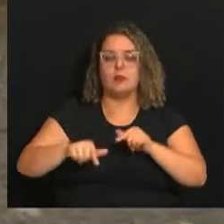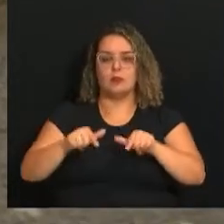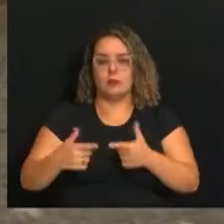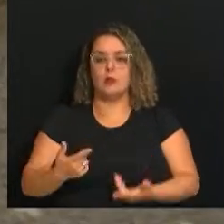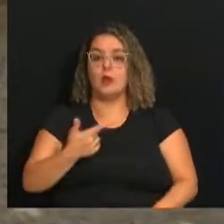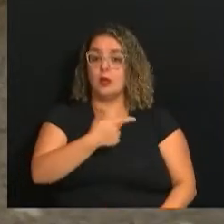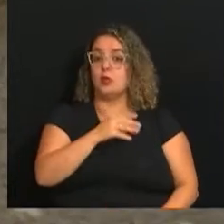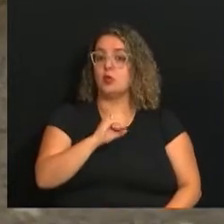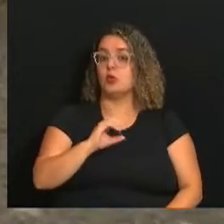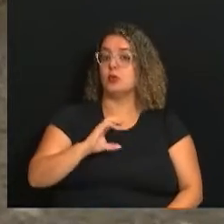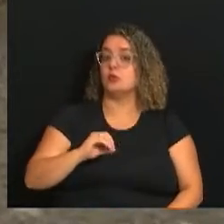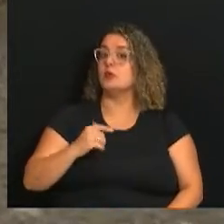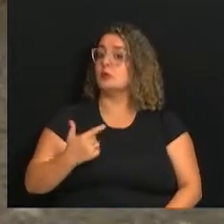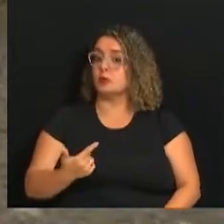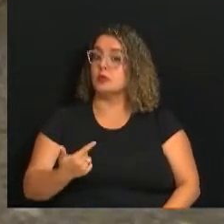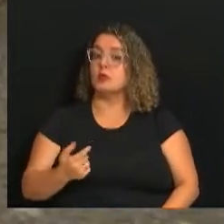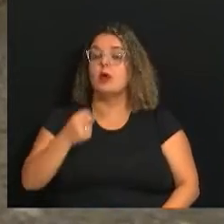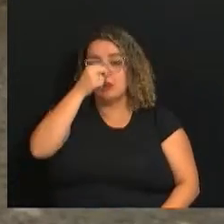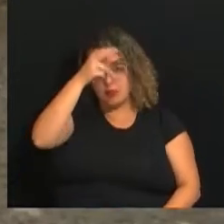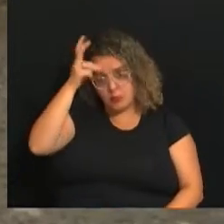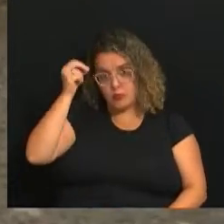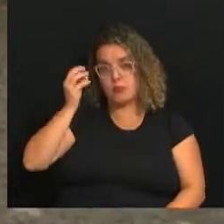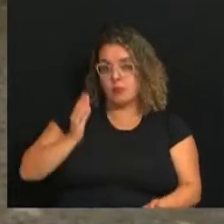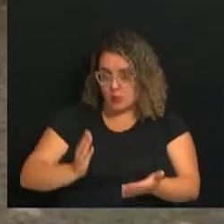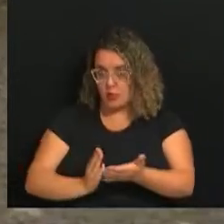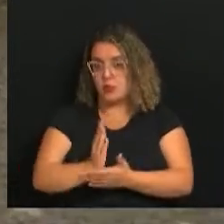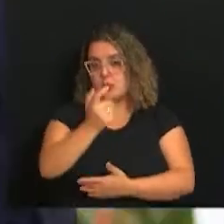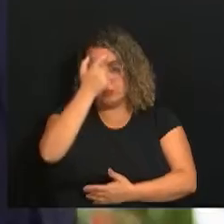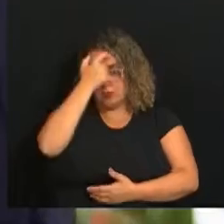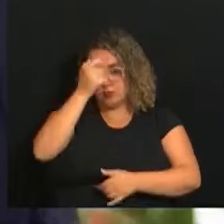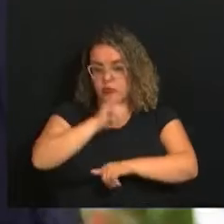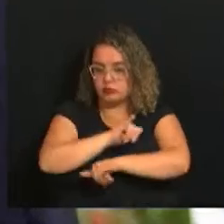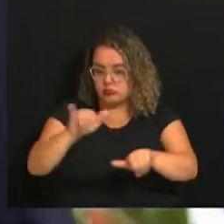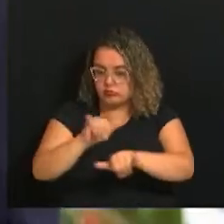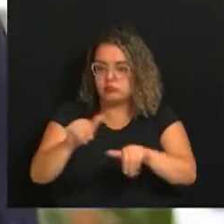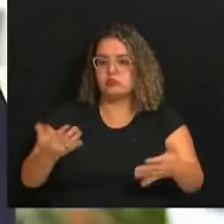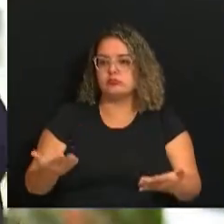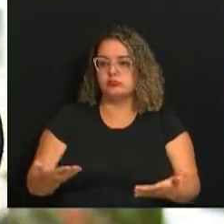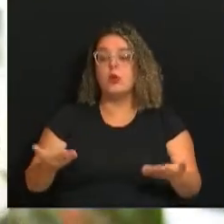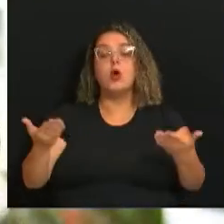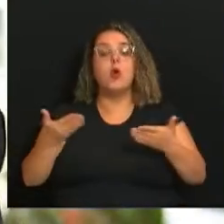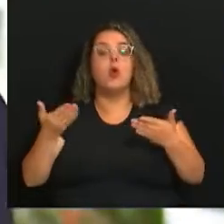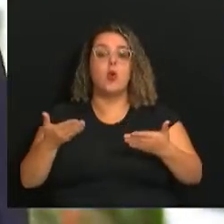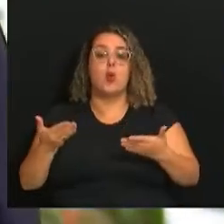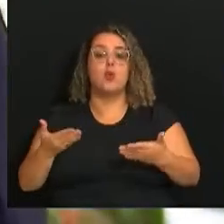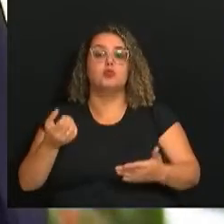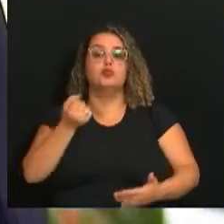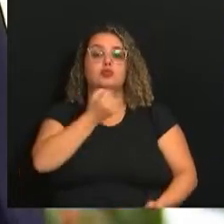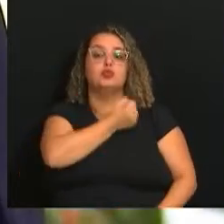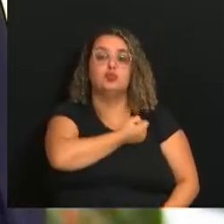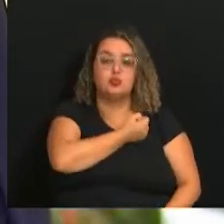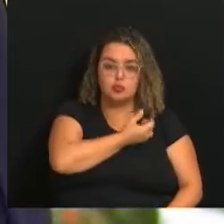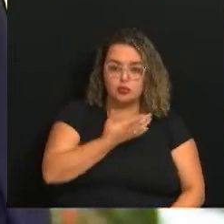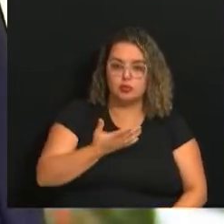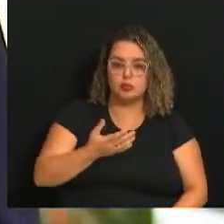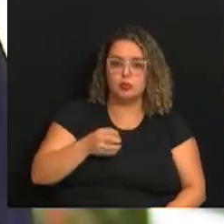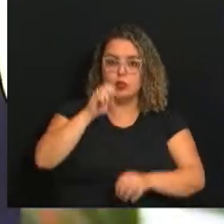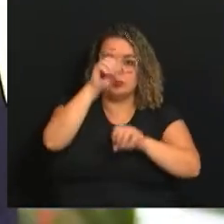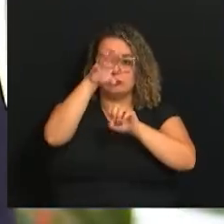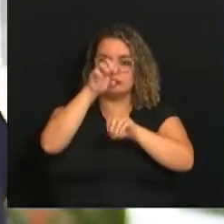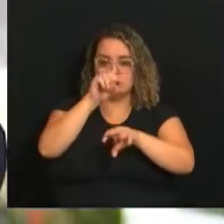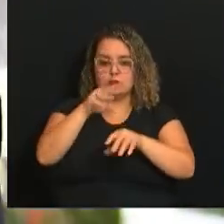calendário oficial do município de Campinas o Dia do Combate ao Trabalho Infantil. O trabalho infantil é uma das formas mais cruéis,